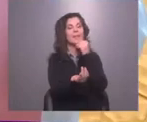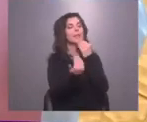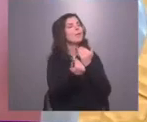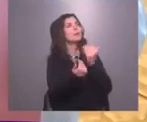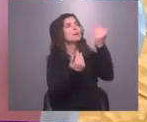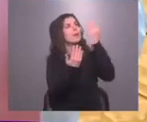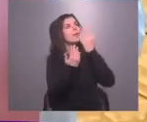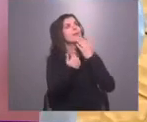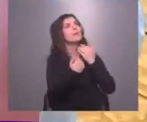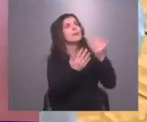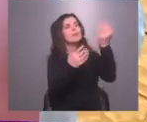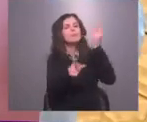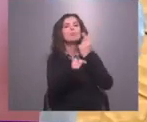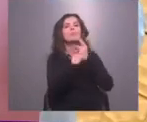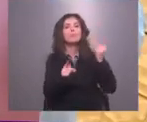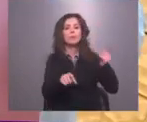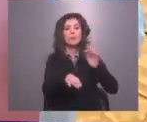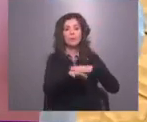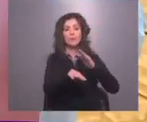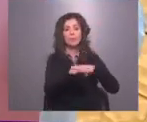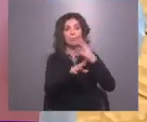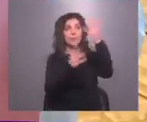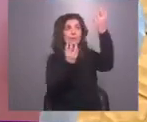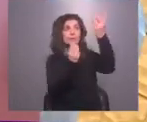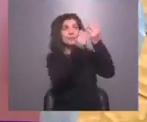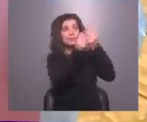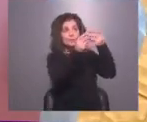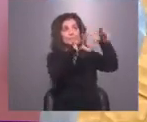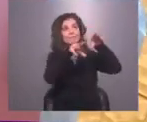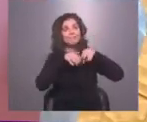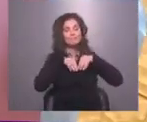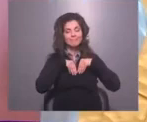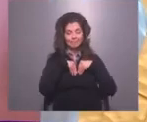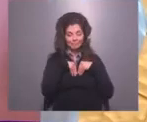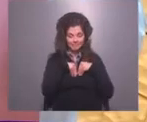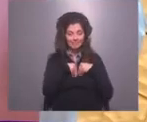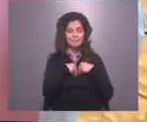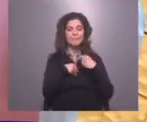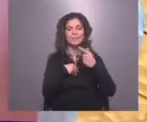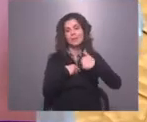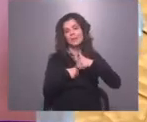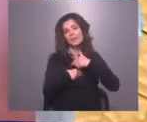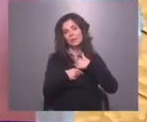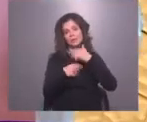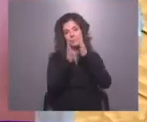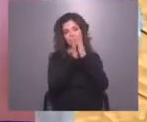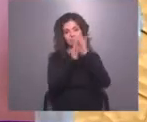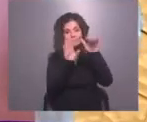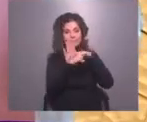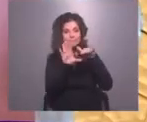graças, porque nos admitistes à vossa presença, para vos servir nestes